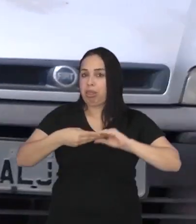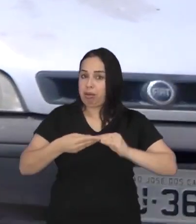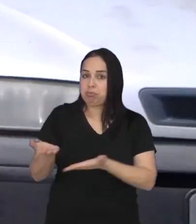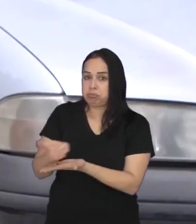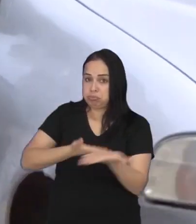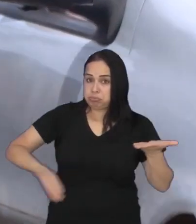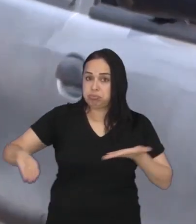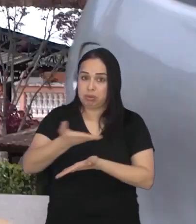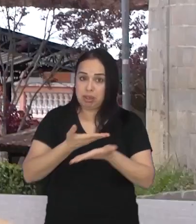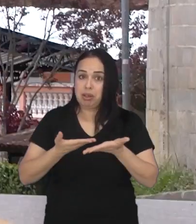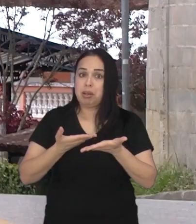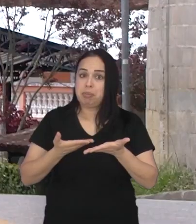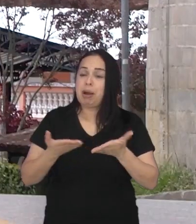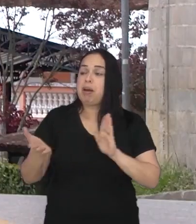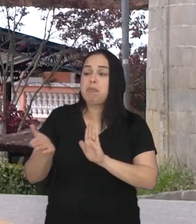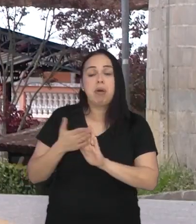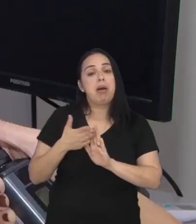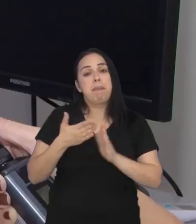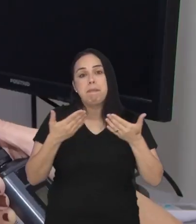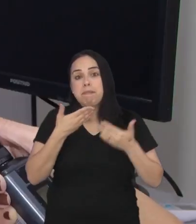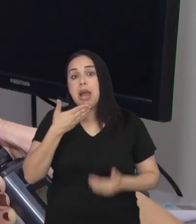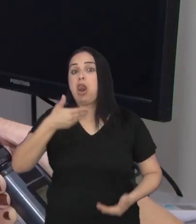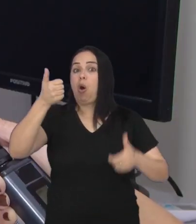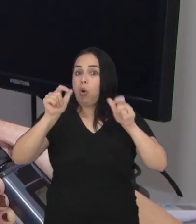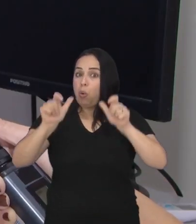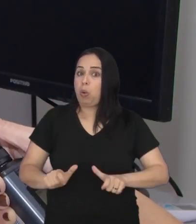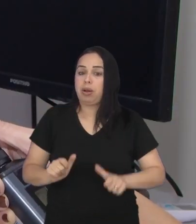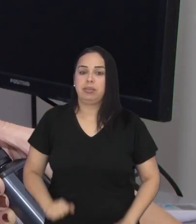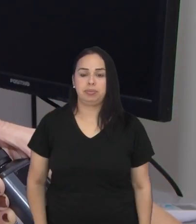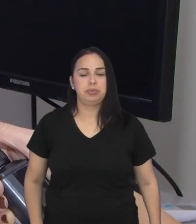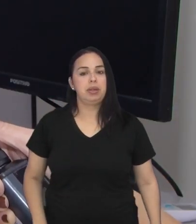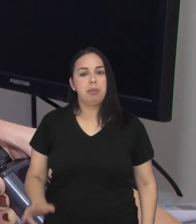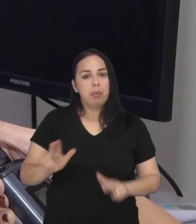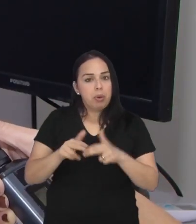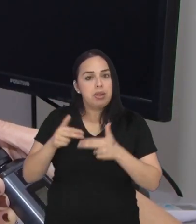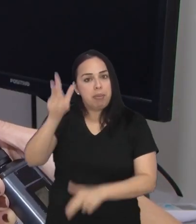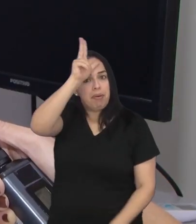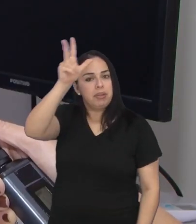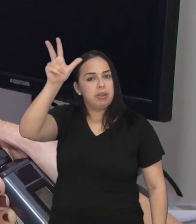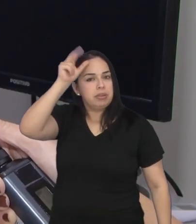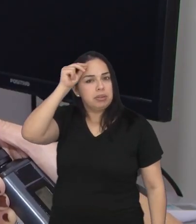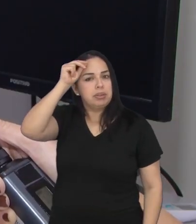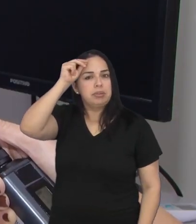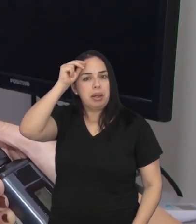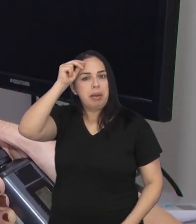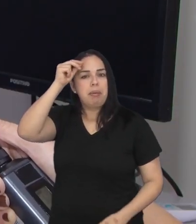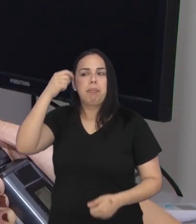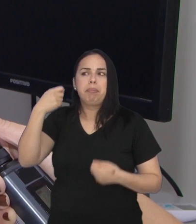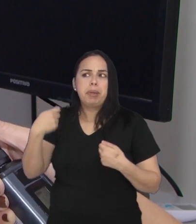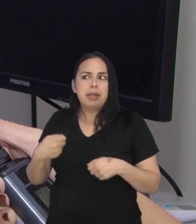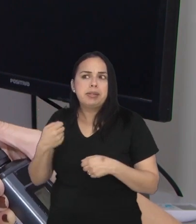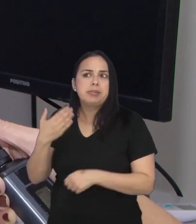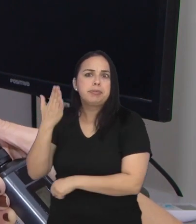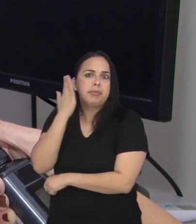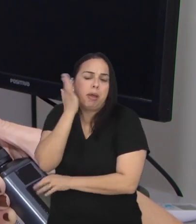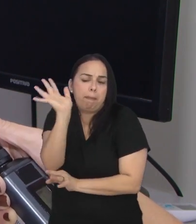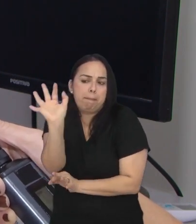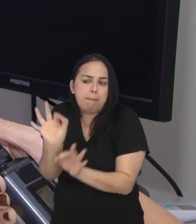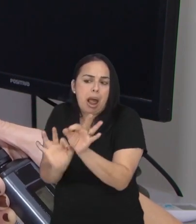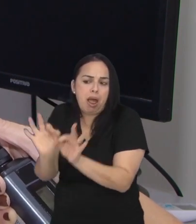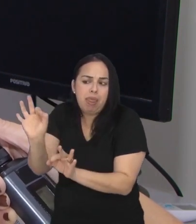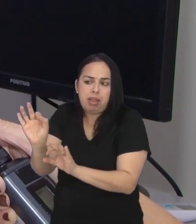da Criança e do Adolescente também passam a ser considerados hediondos, ou seja, sem direito à fiança